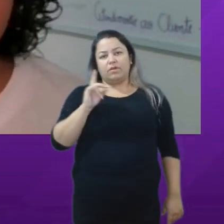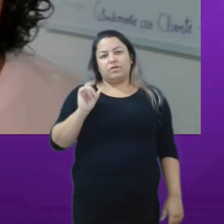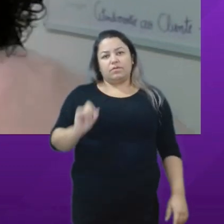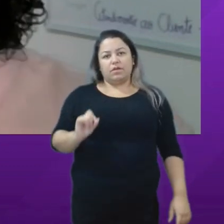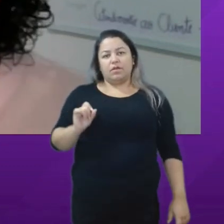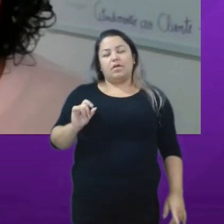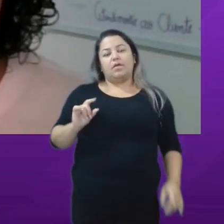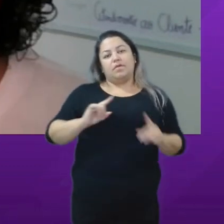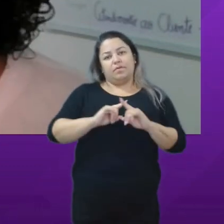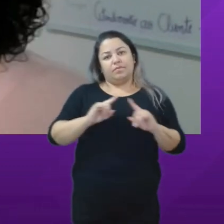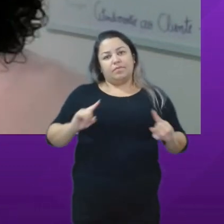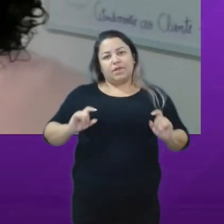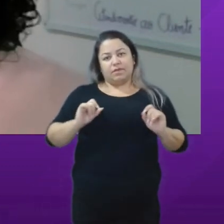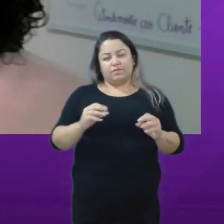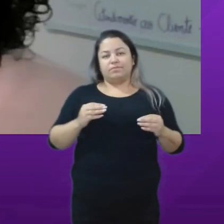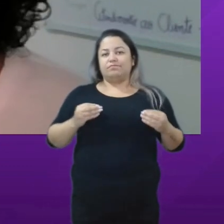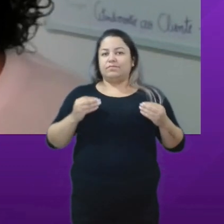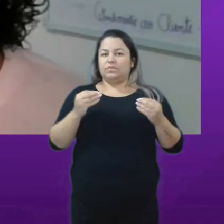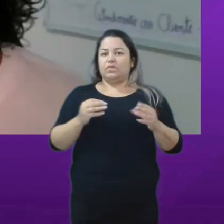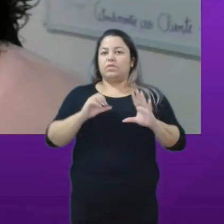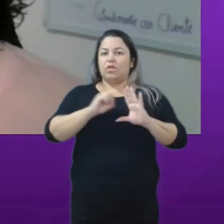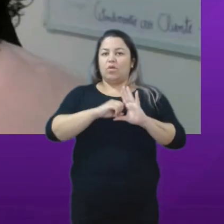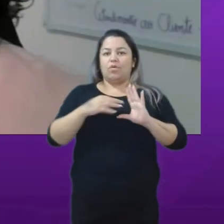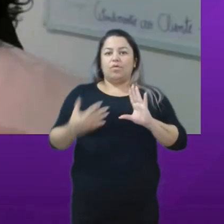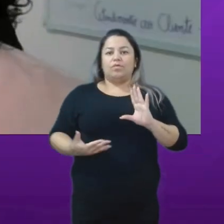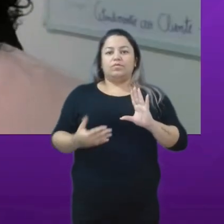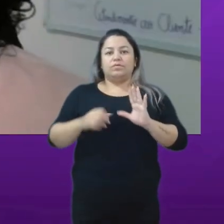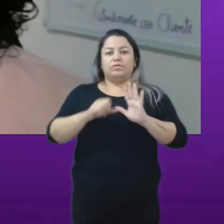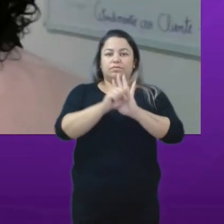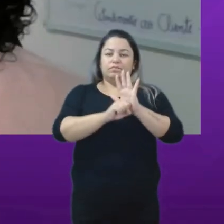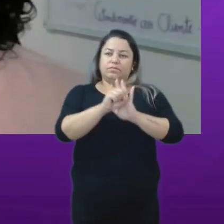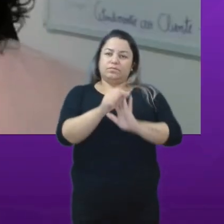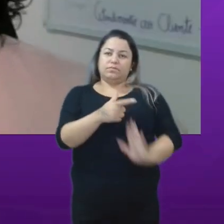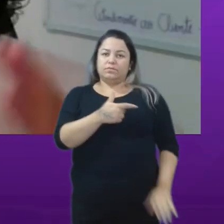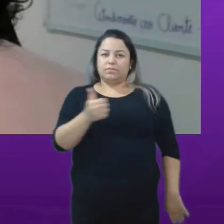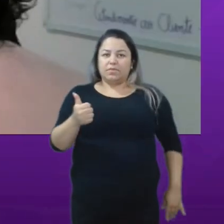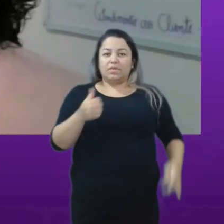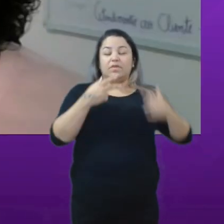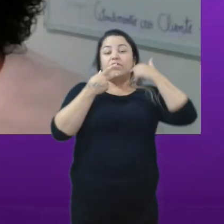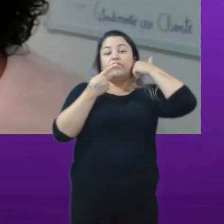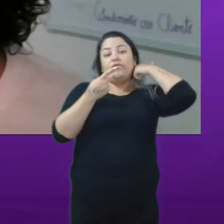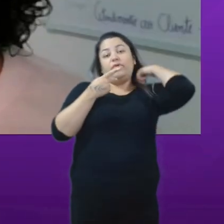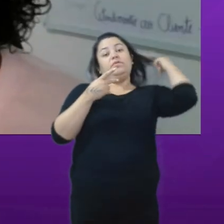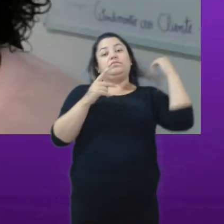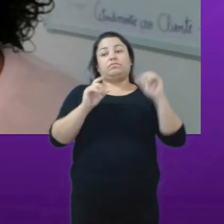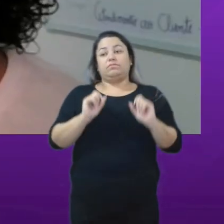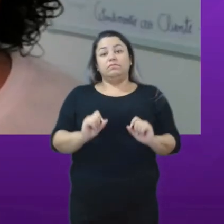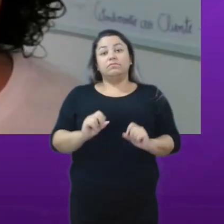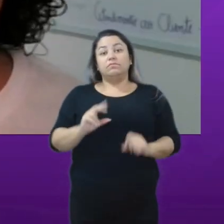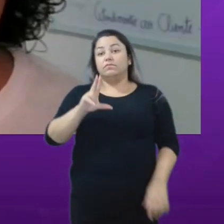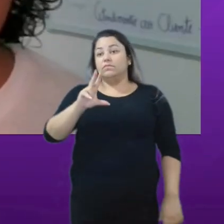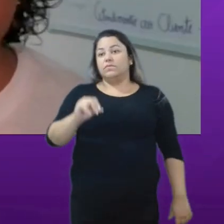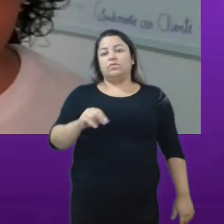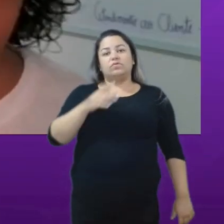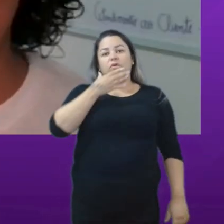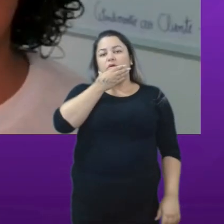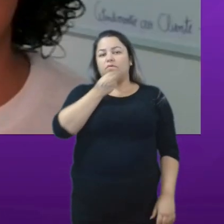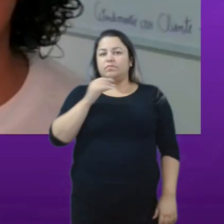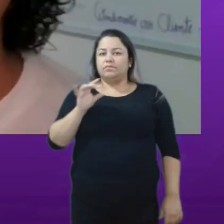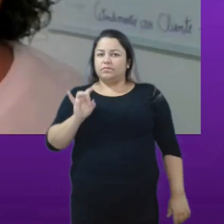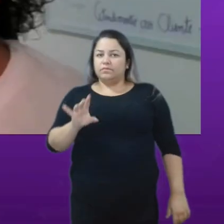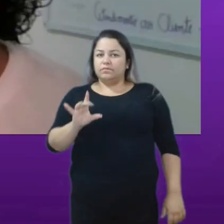gente quis dar essa característica do século XXI e dizer assim, olha, não são só os homens que têm acesso a